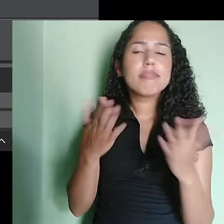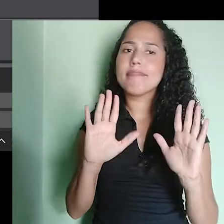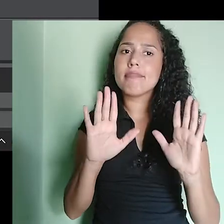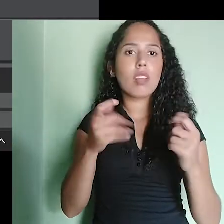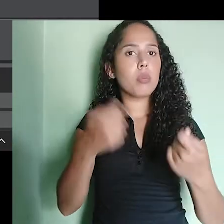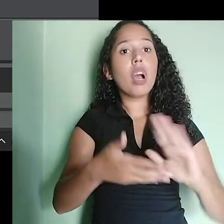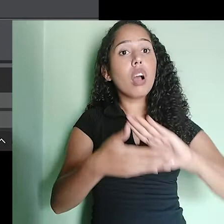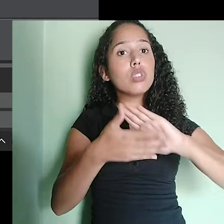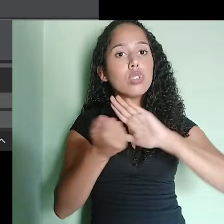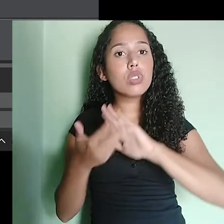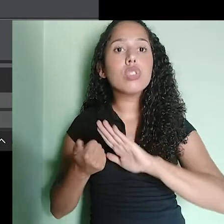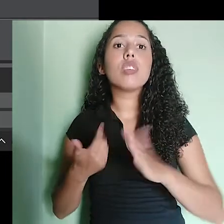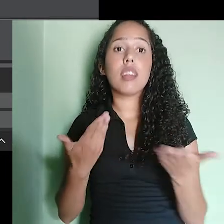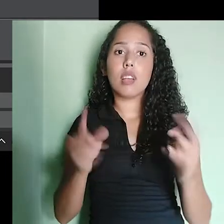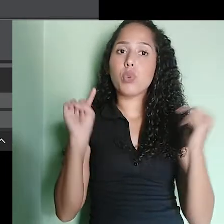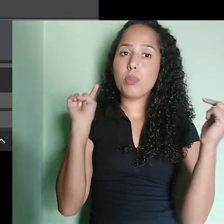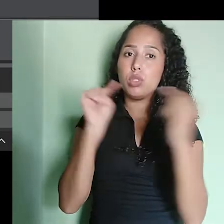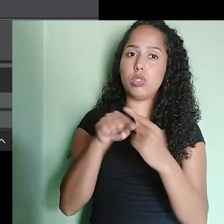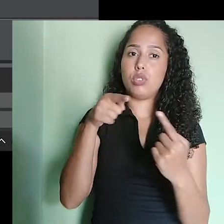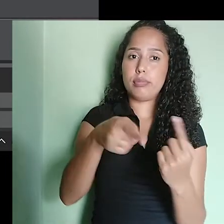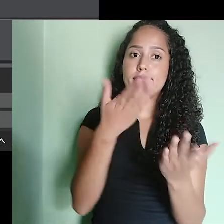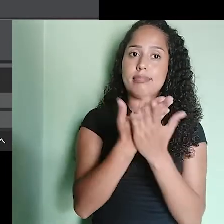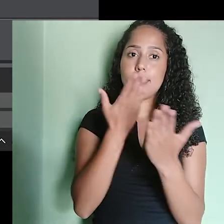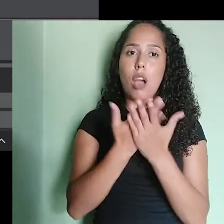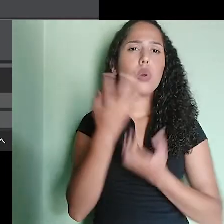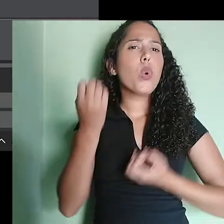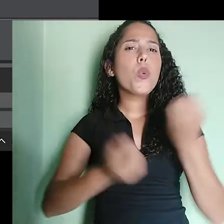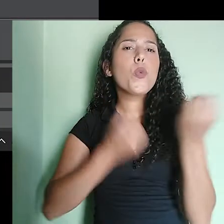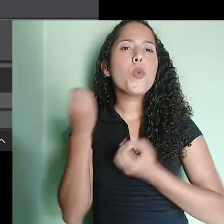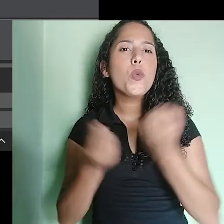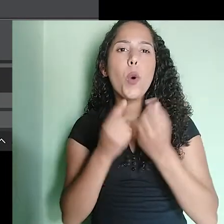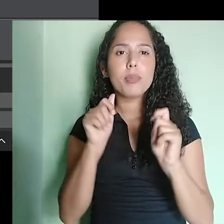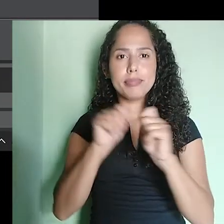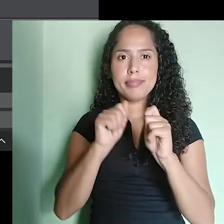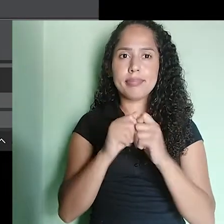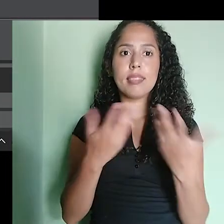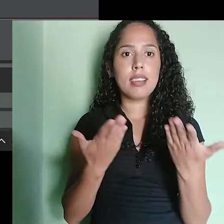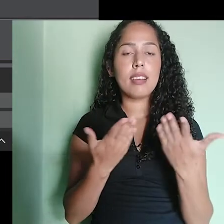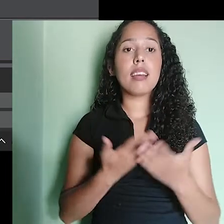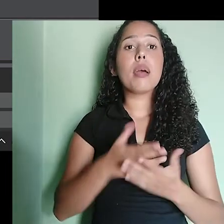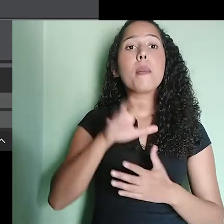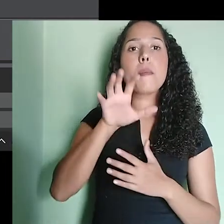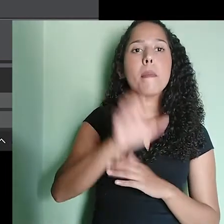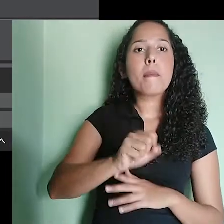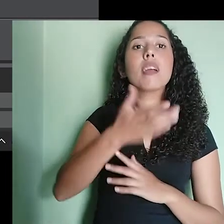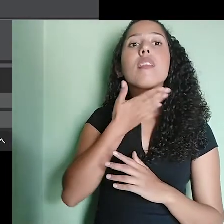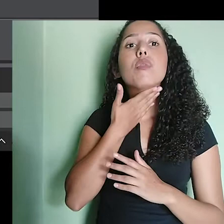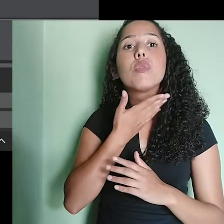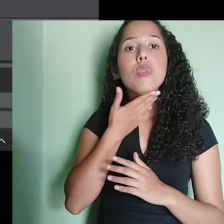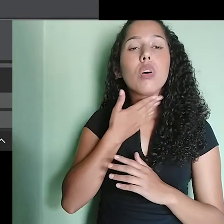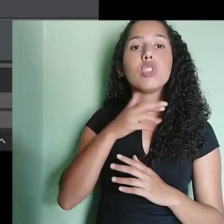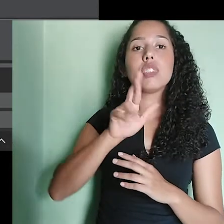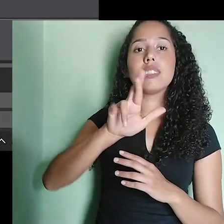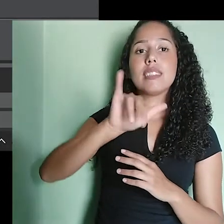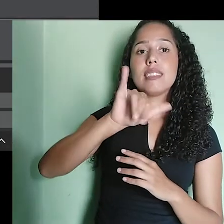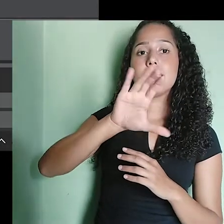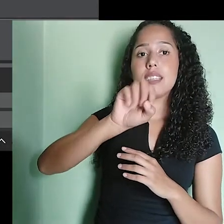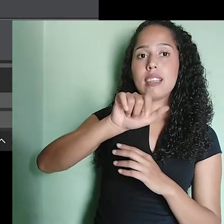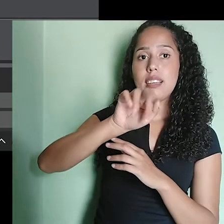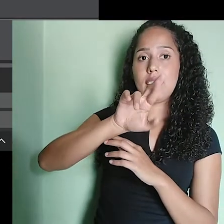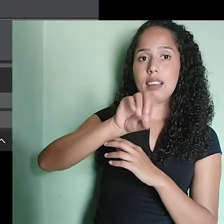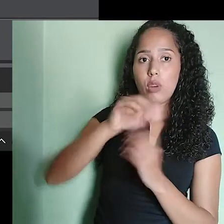vai tirar, e é o objetivo da nossa aula. Como nós vamos fazer isso? Vamos começar pegando a voz do Ricardo. Eu venho aqui no